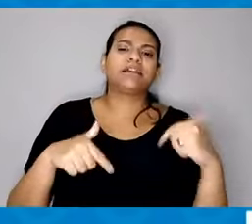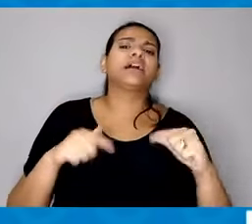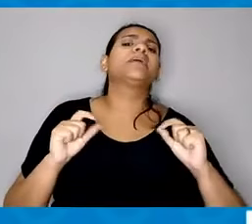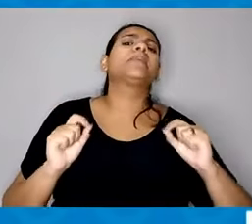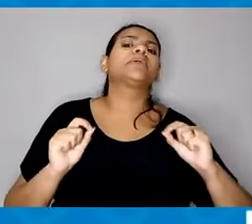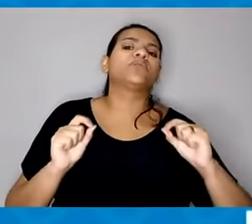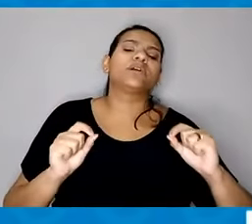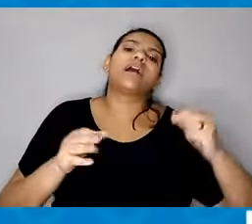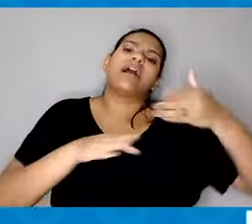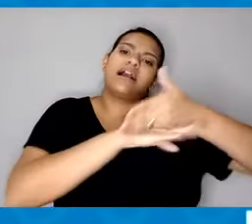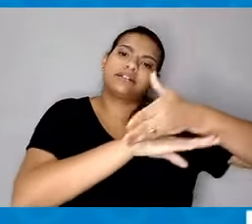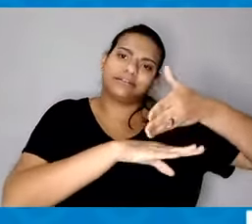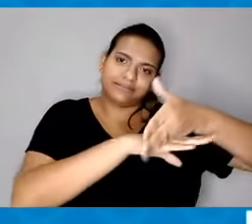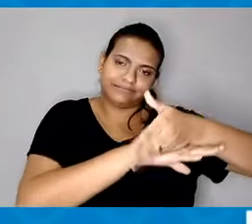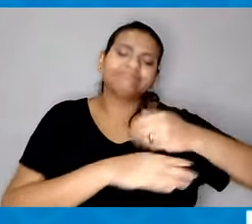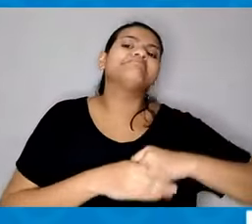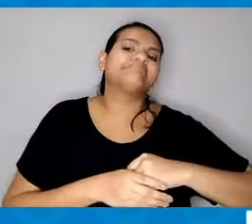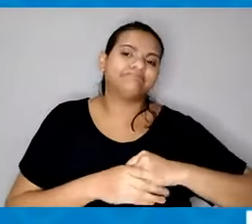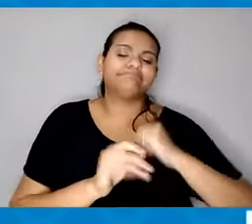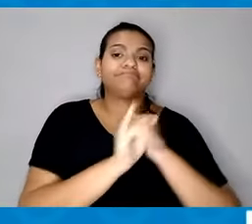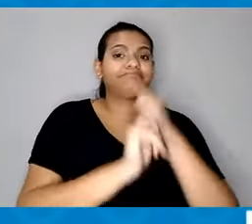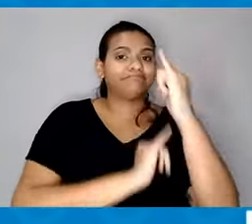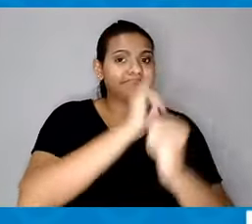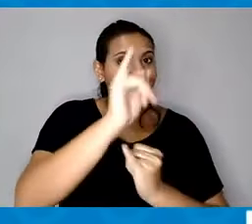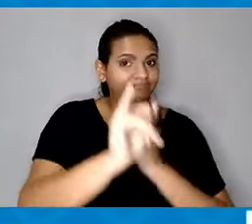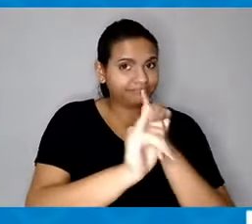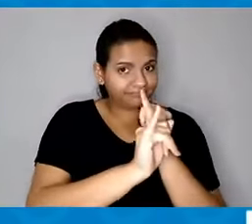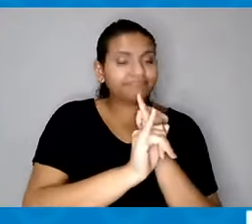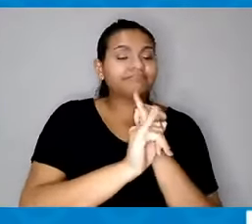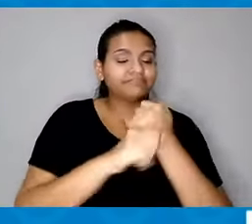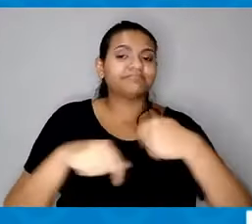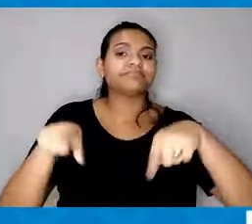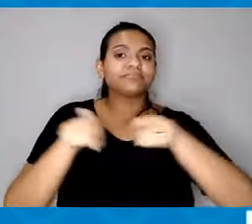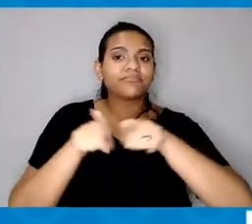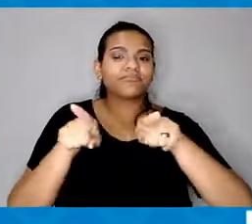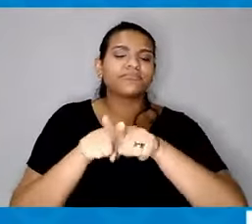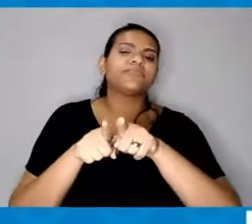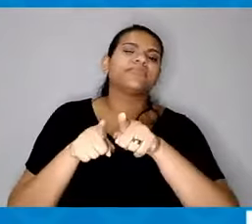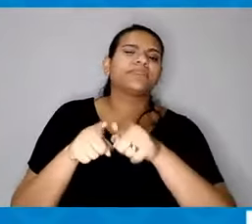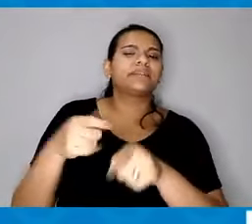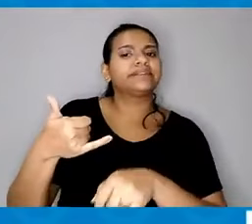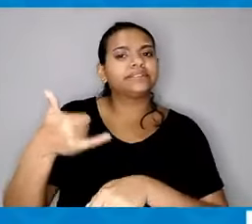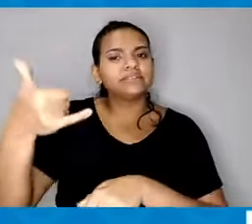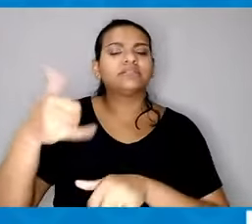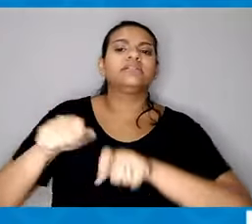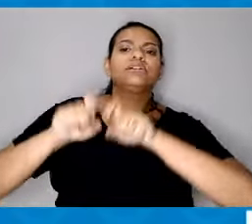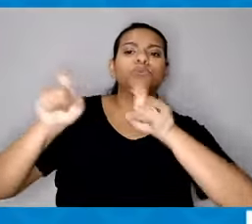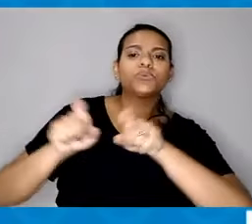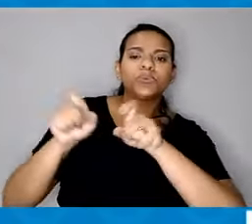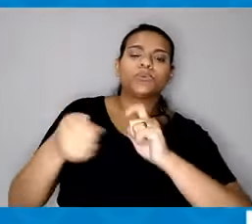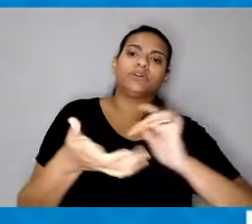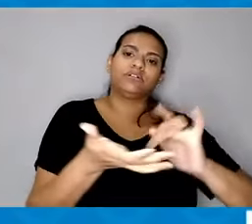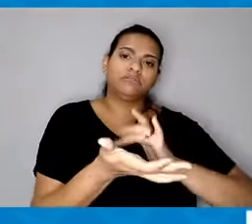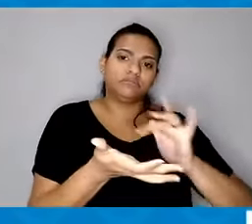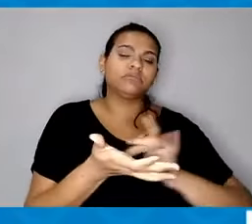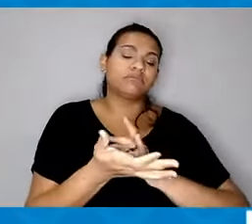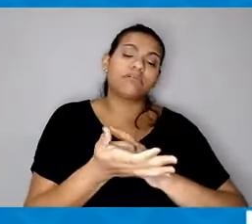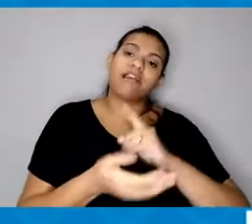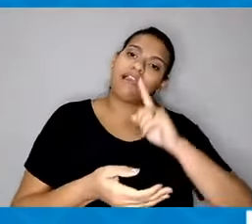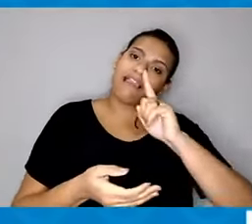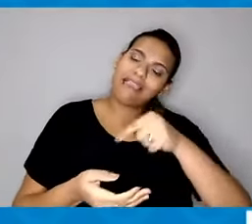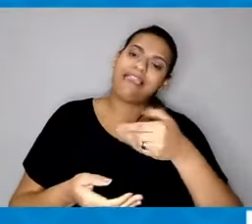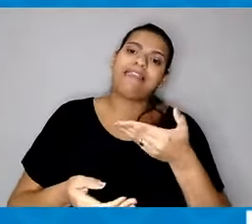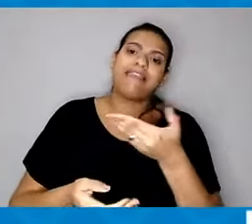acesso à internet, mas também acesso a dispositivos e acesso a recursos digitais que formam aquele conjunto